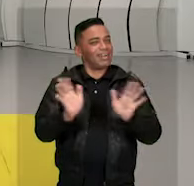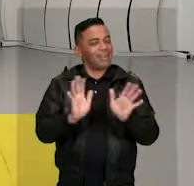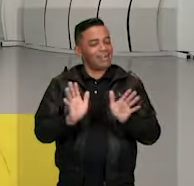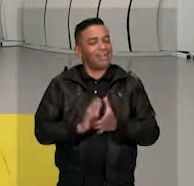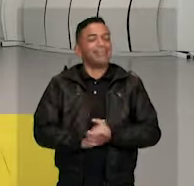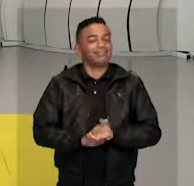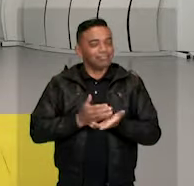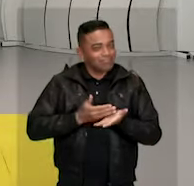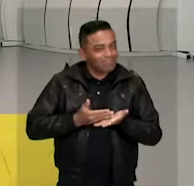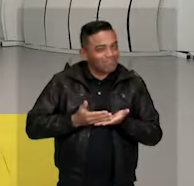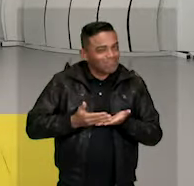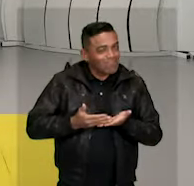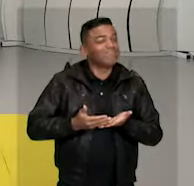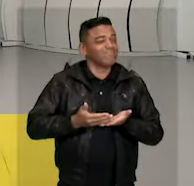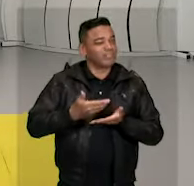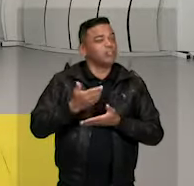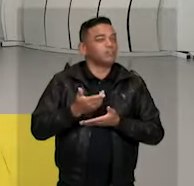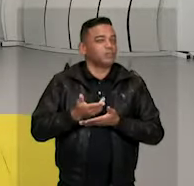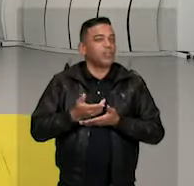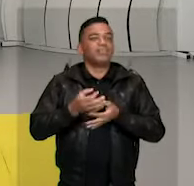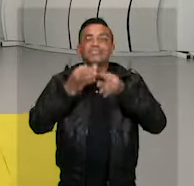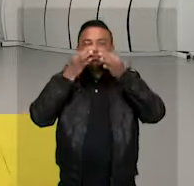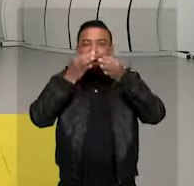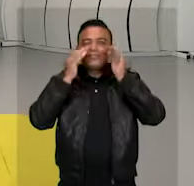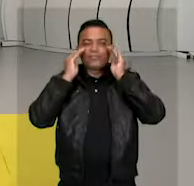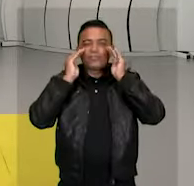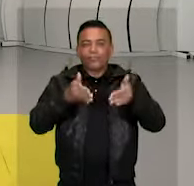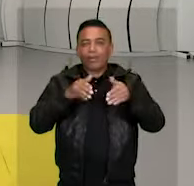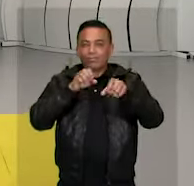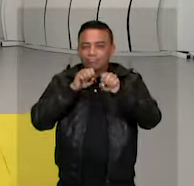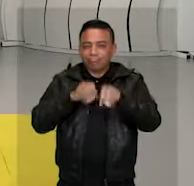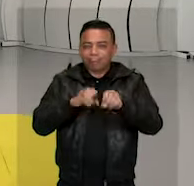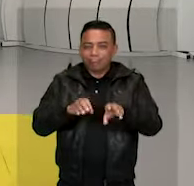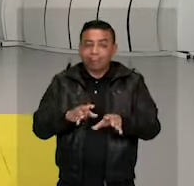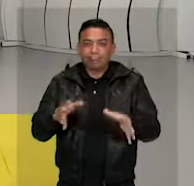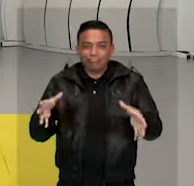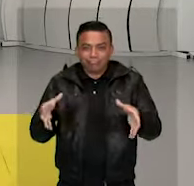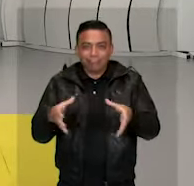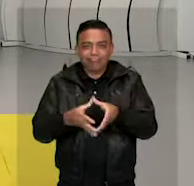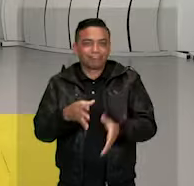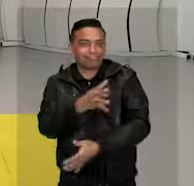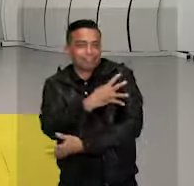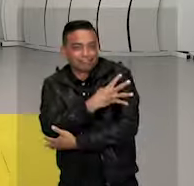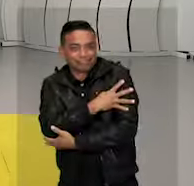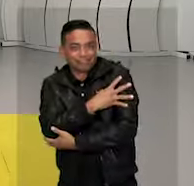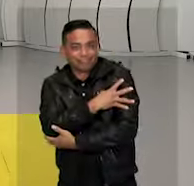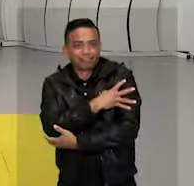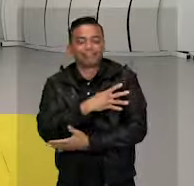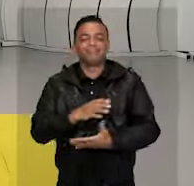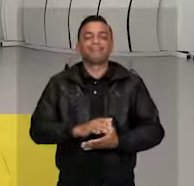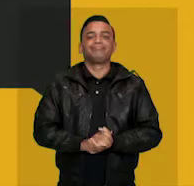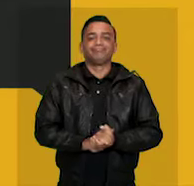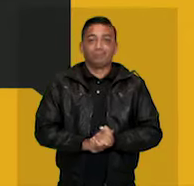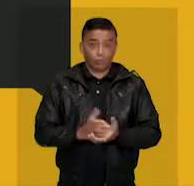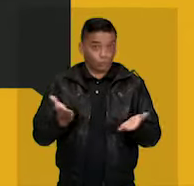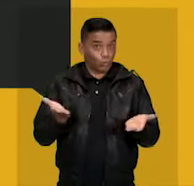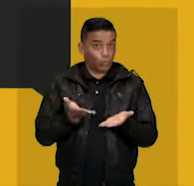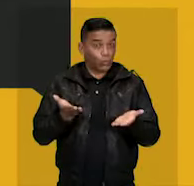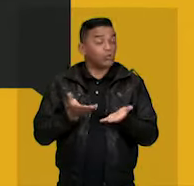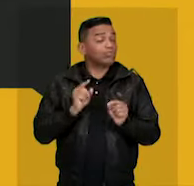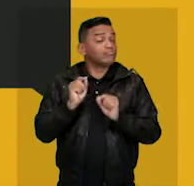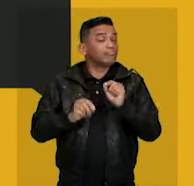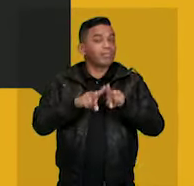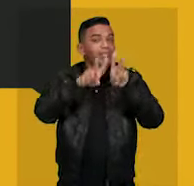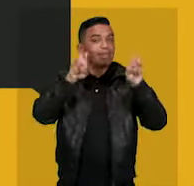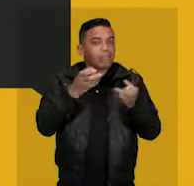estamos começando mais um Se Liga para o 4º ano. Então, hoje nós vamos